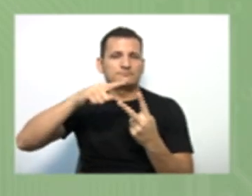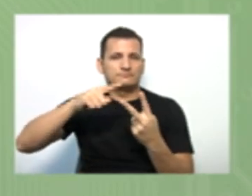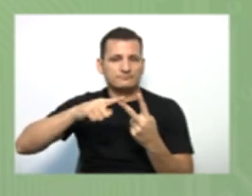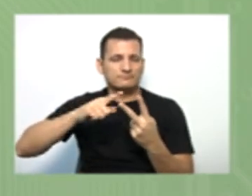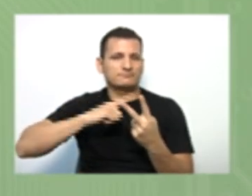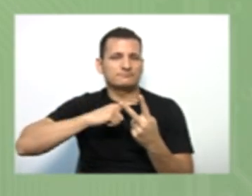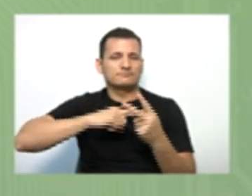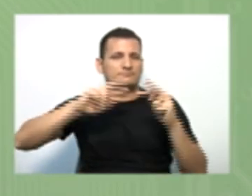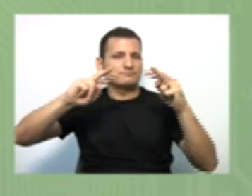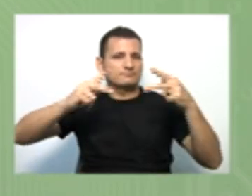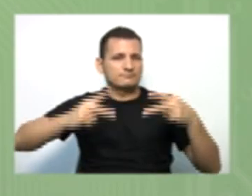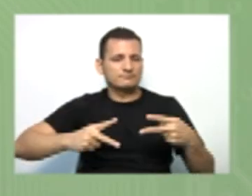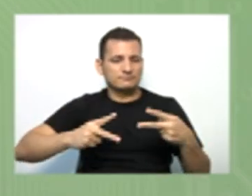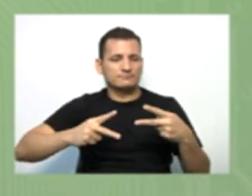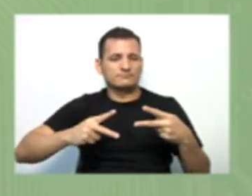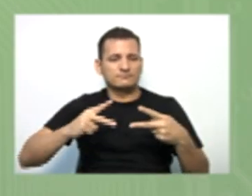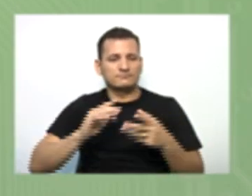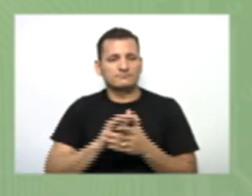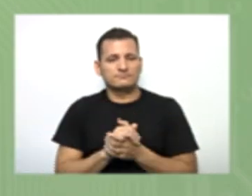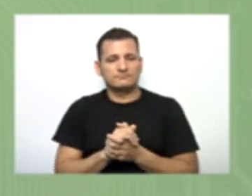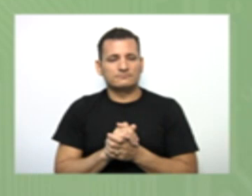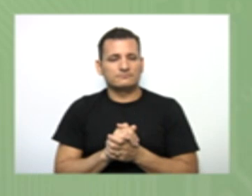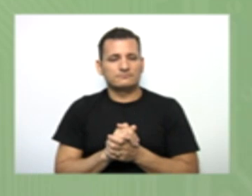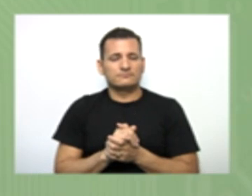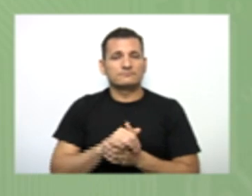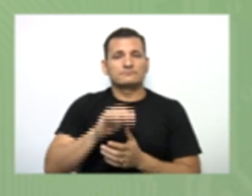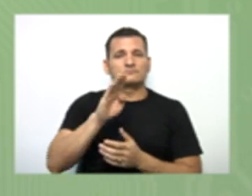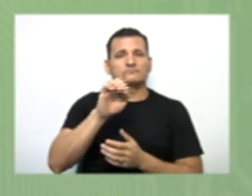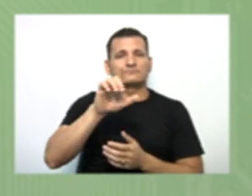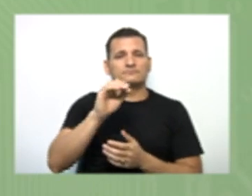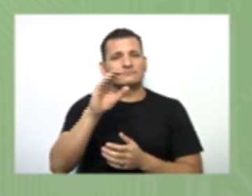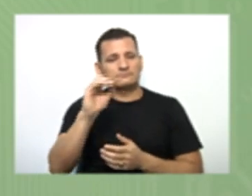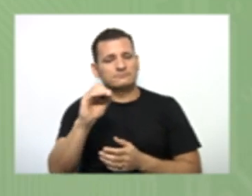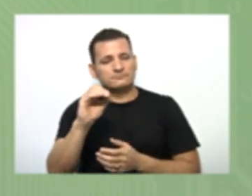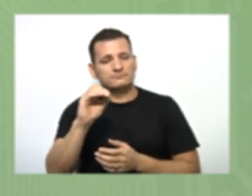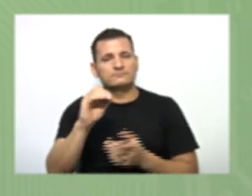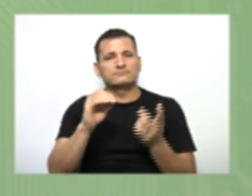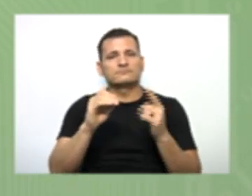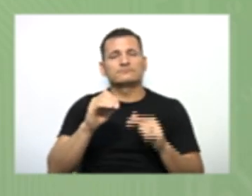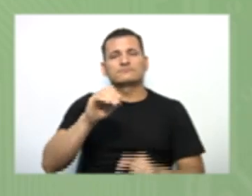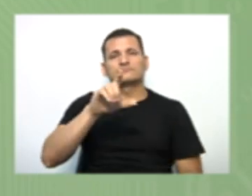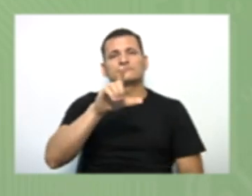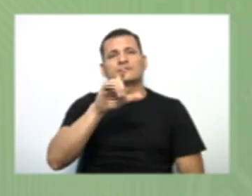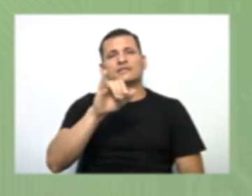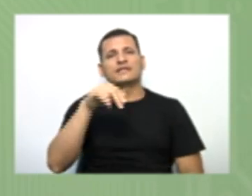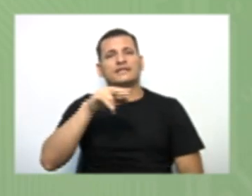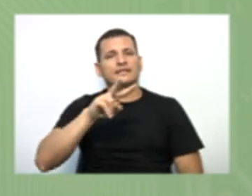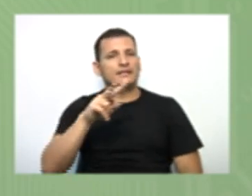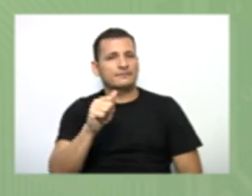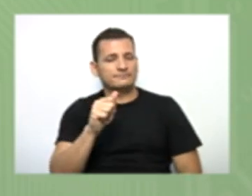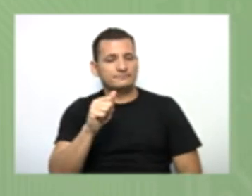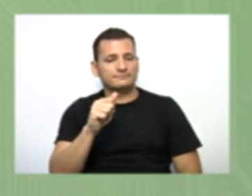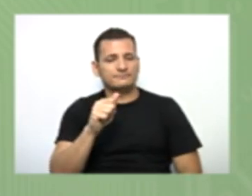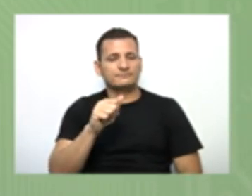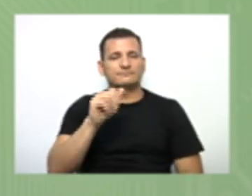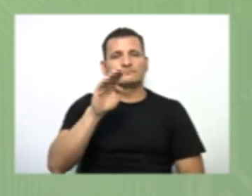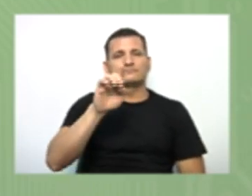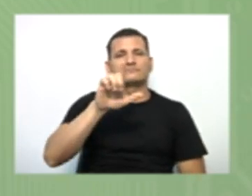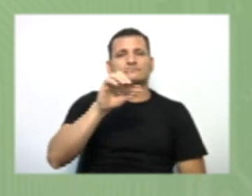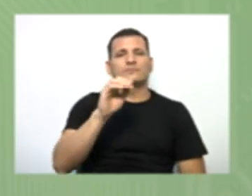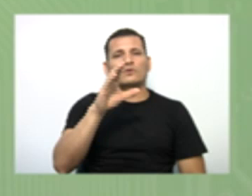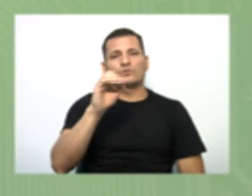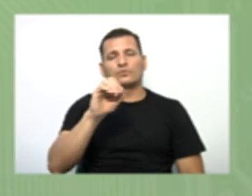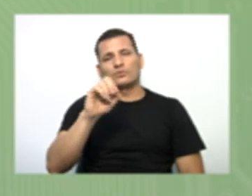tags a serem escritos na página, que é a tag em bloco e a tag em linha. Então, ser bloco ou em